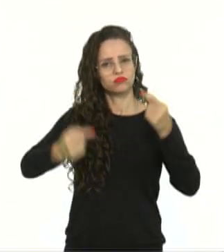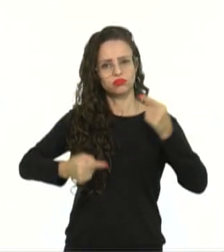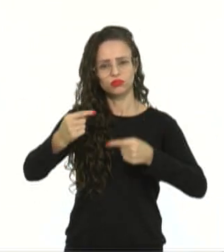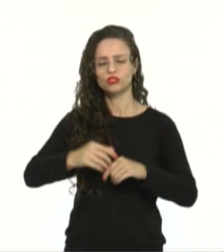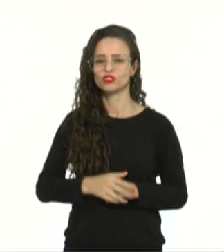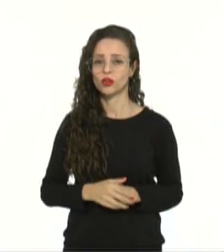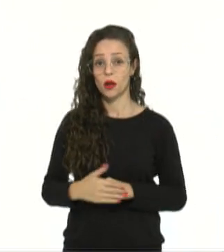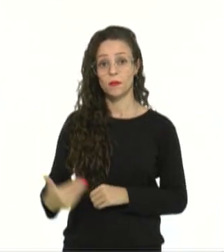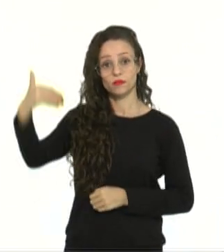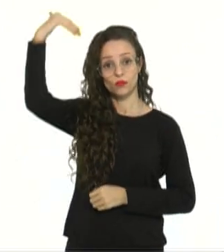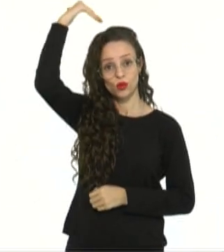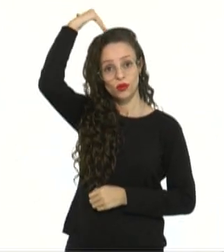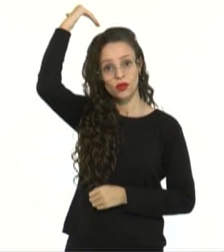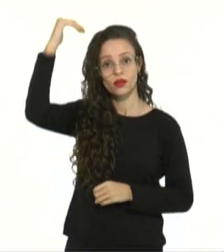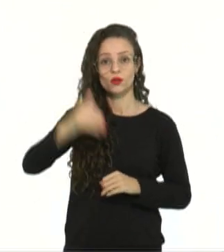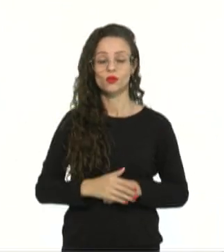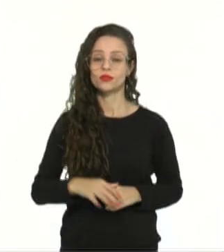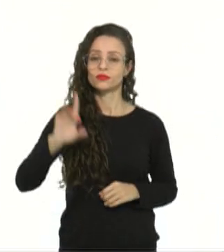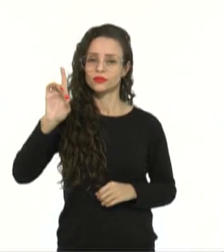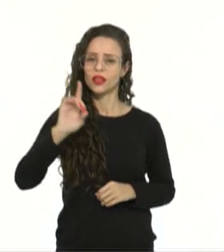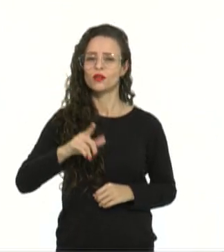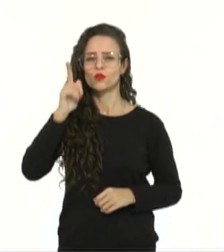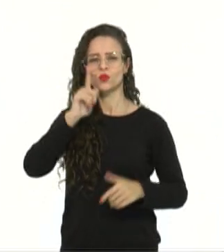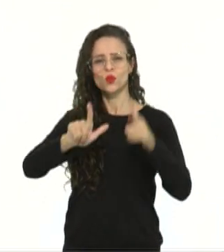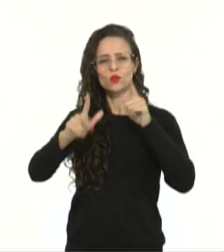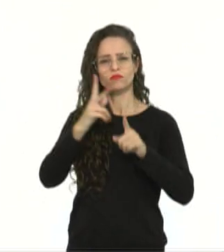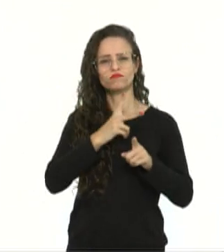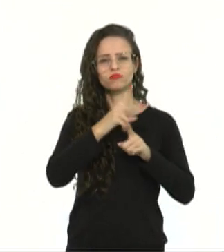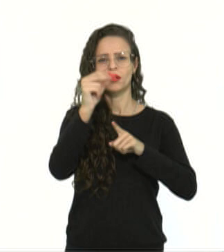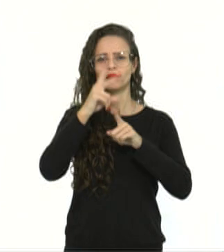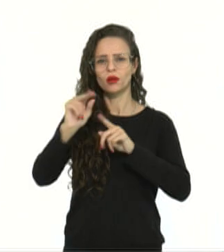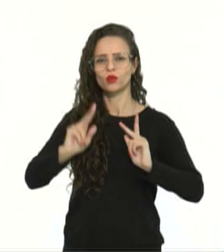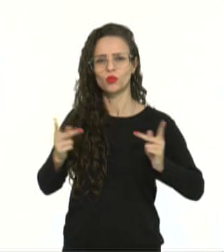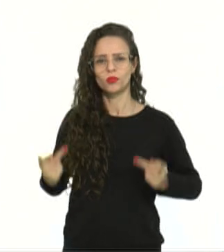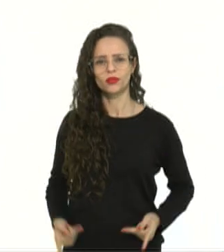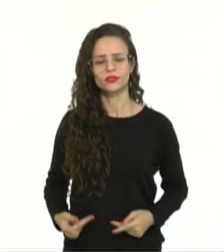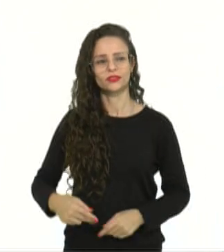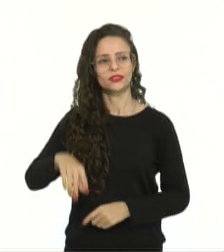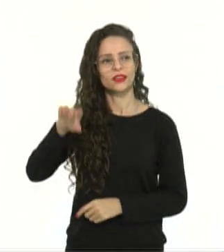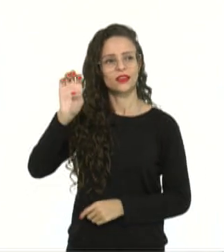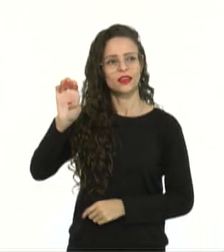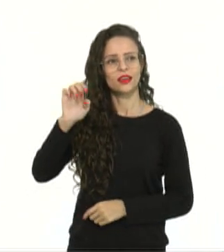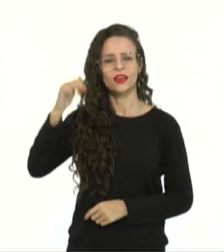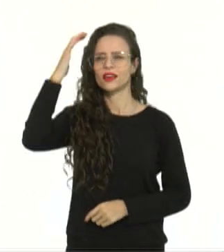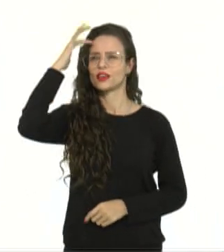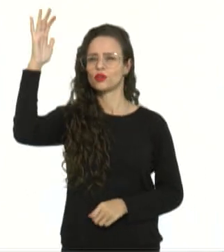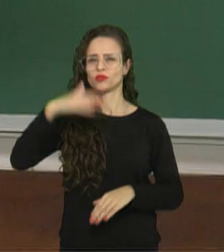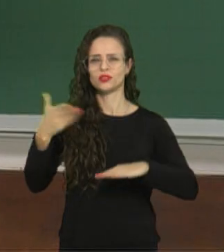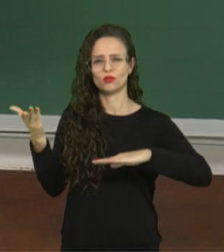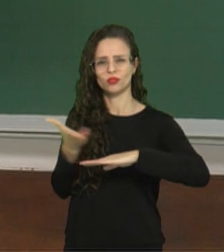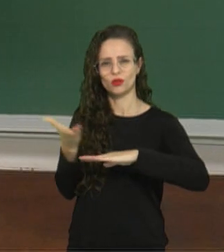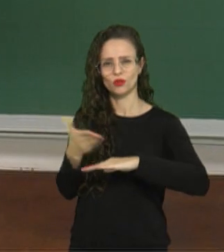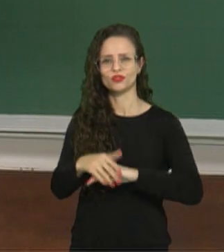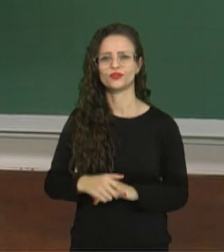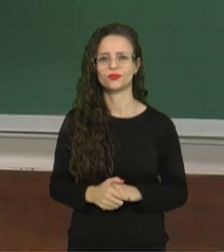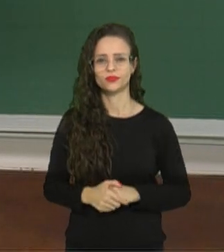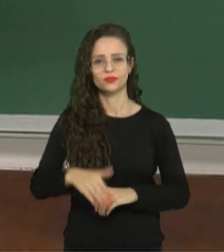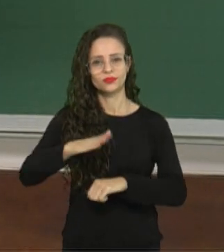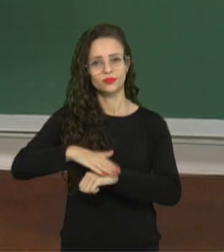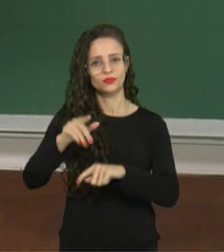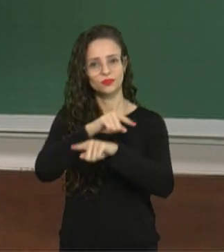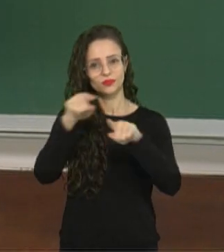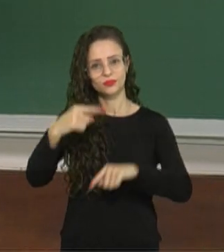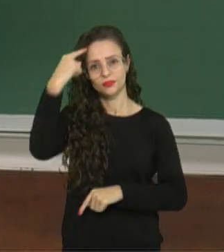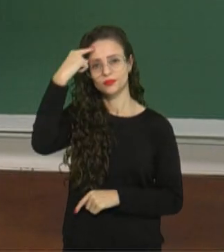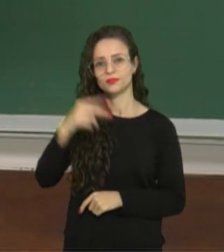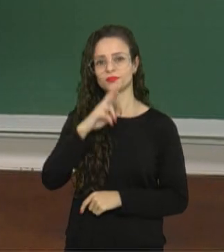da moralidade. D, conquista da humanidade. E, ilusão da contemporaneidade. Um tempo lá para você pensar e marcar